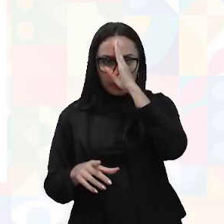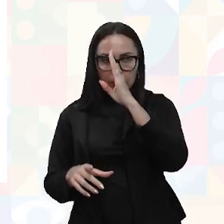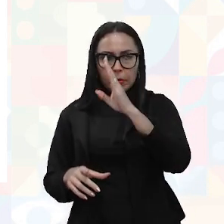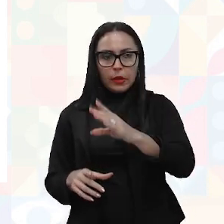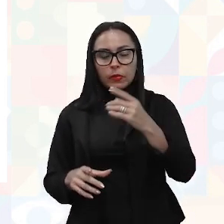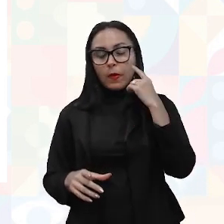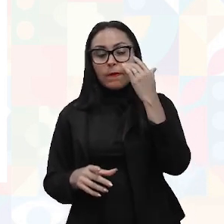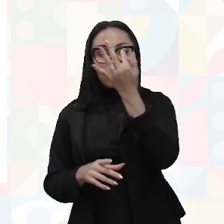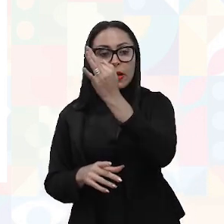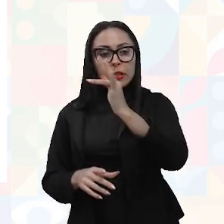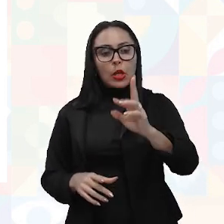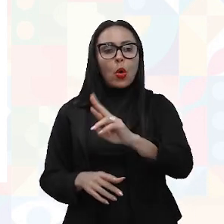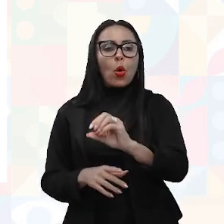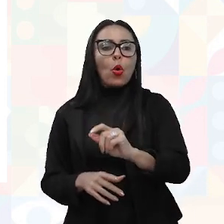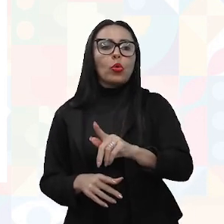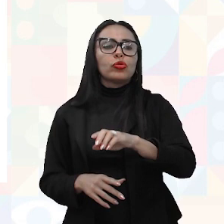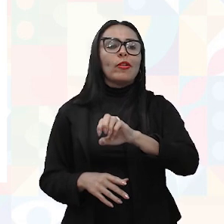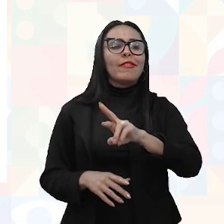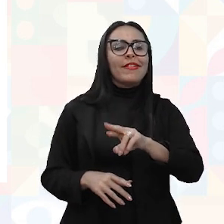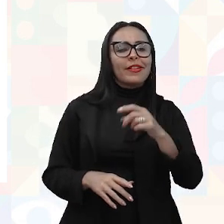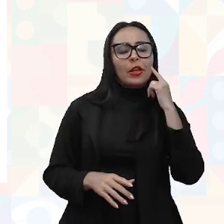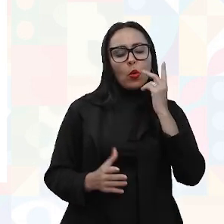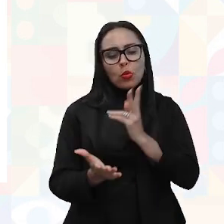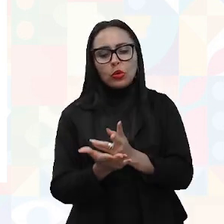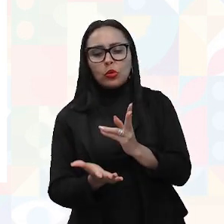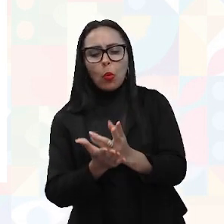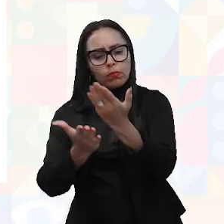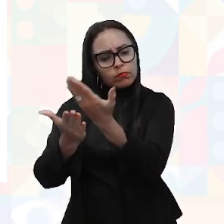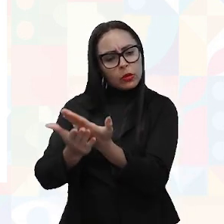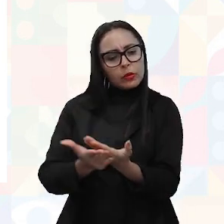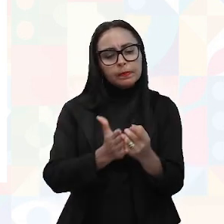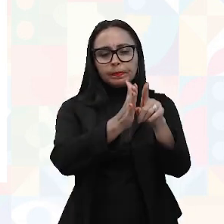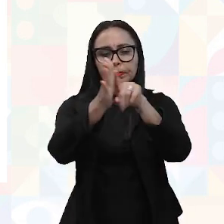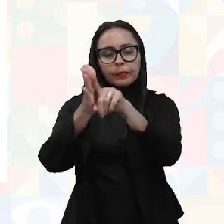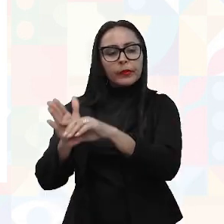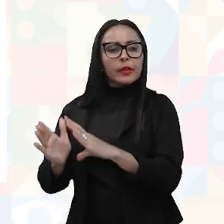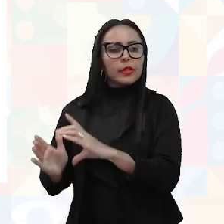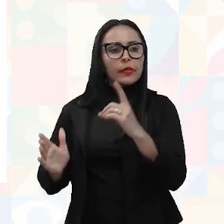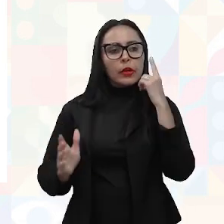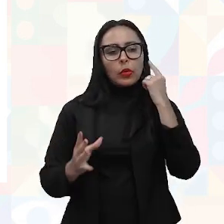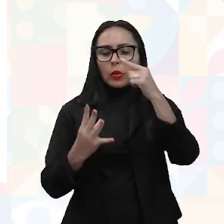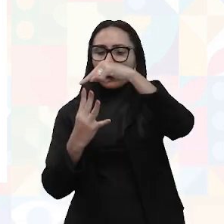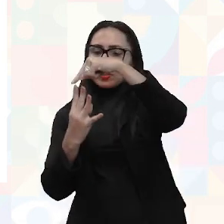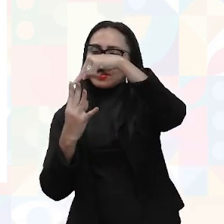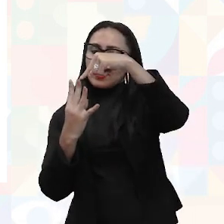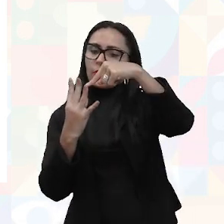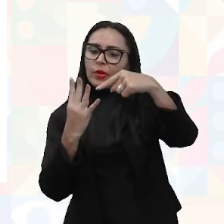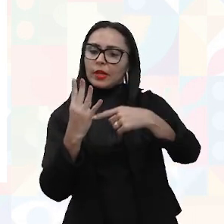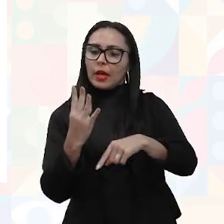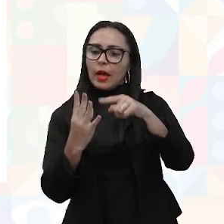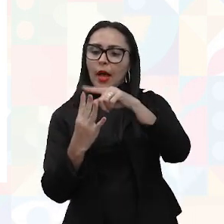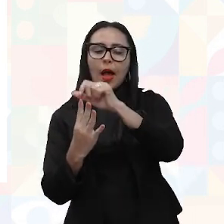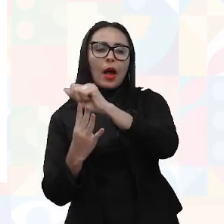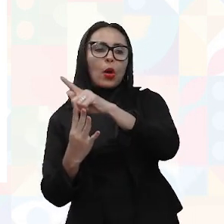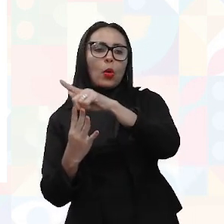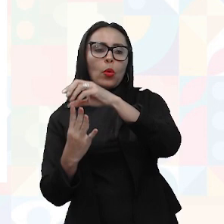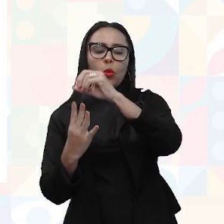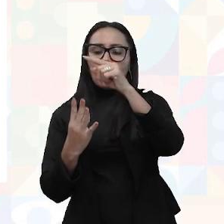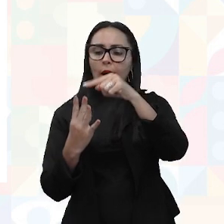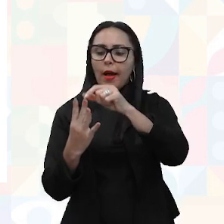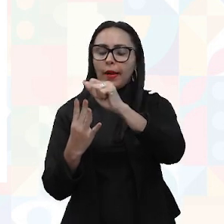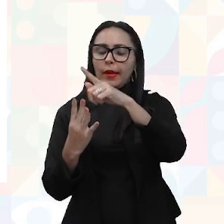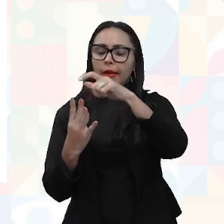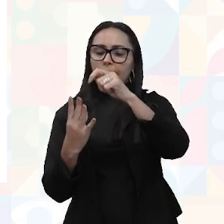francês Roger Caillois, que continuou seus estudos e classificou os games em 4 categorias: Agon, Alea, Lynx